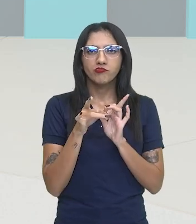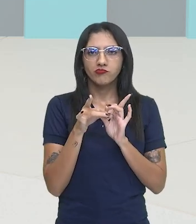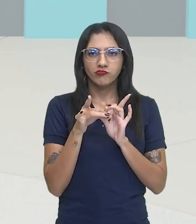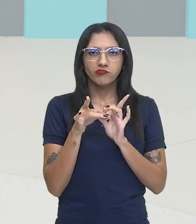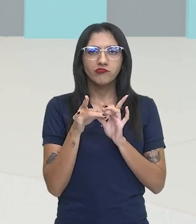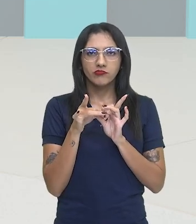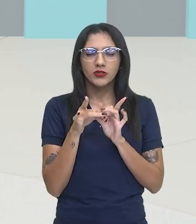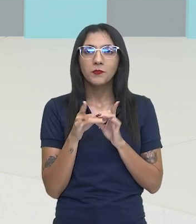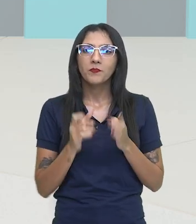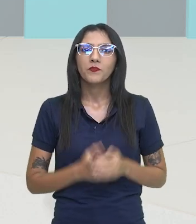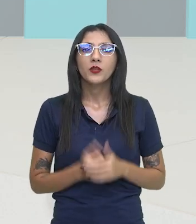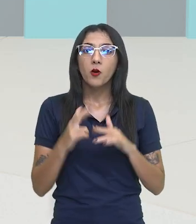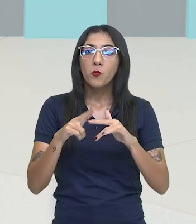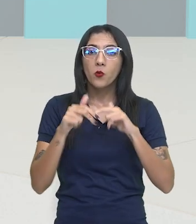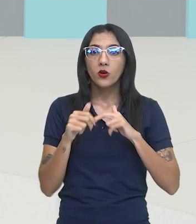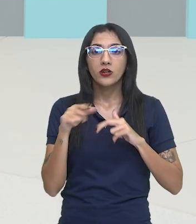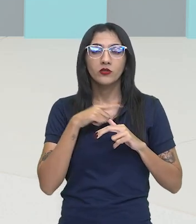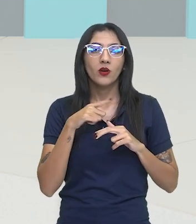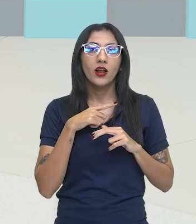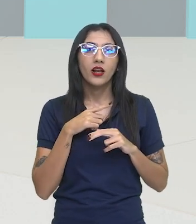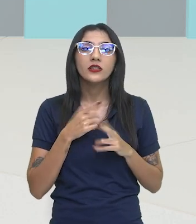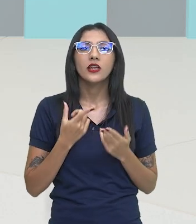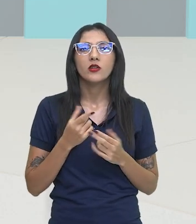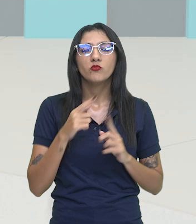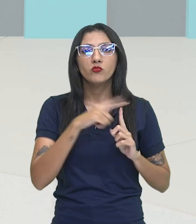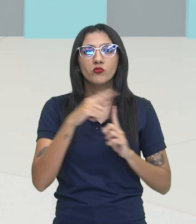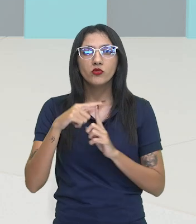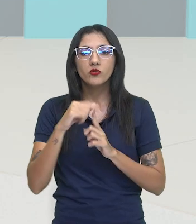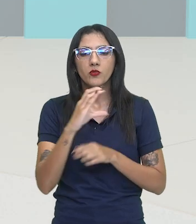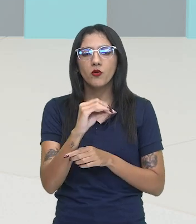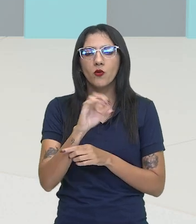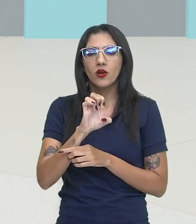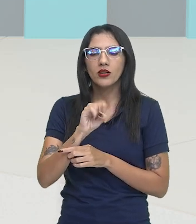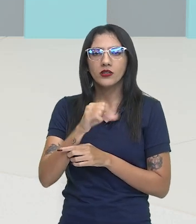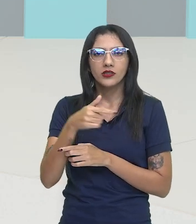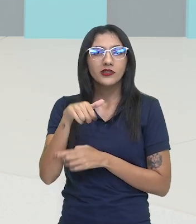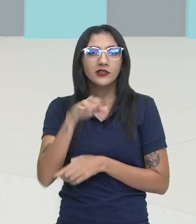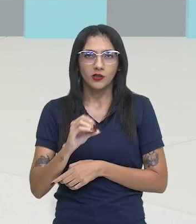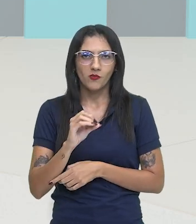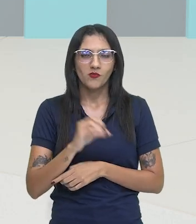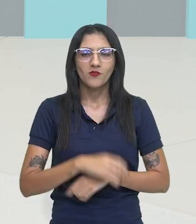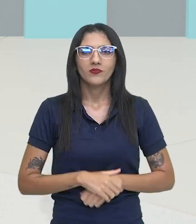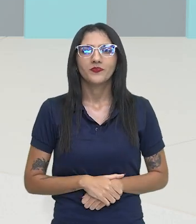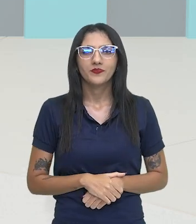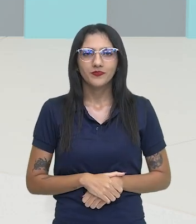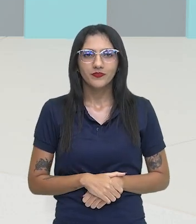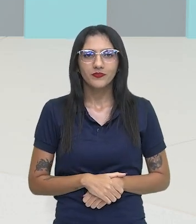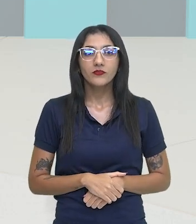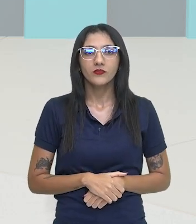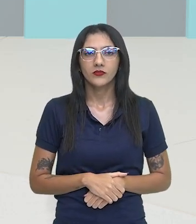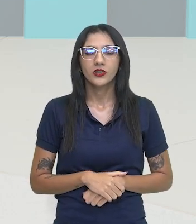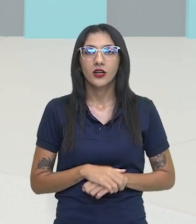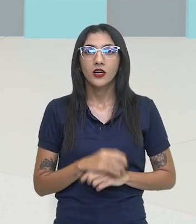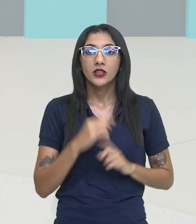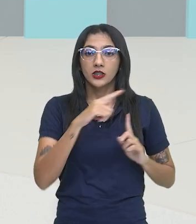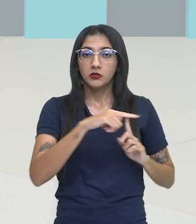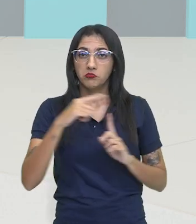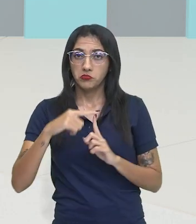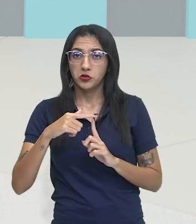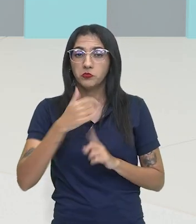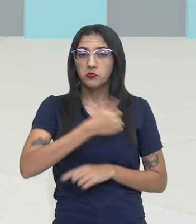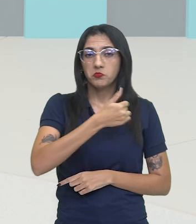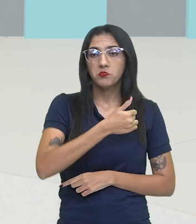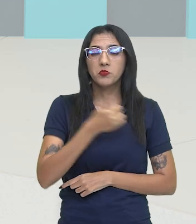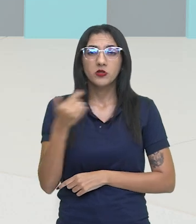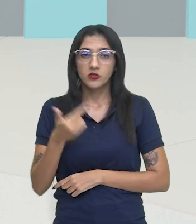orações. Portanto, ele está fazendo o processo de coesão. Beleza? Aí nós temos a coesão sequencial